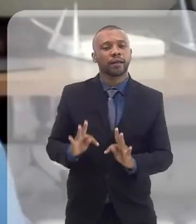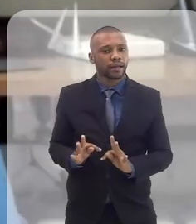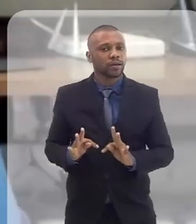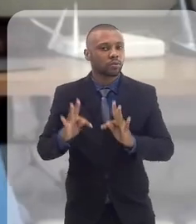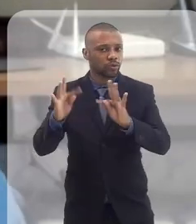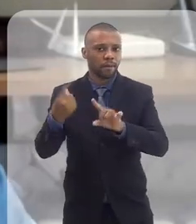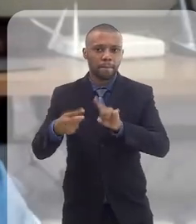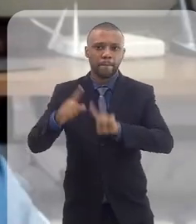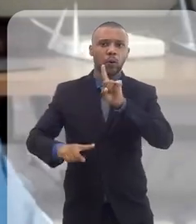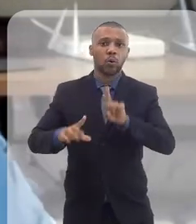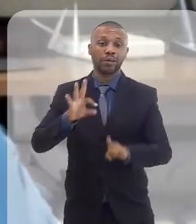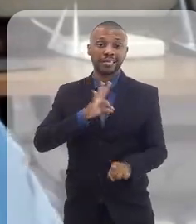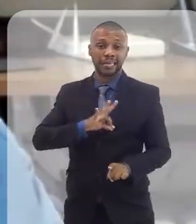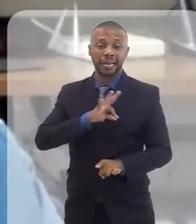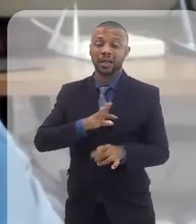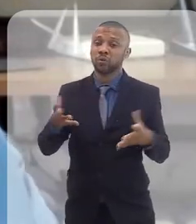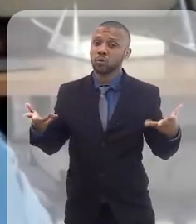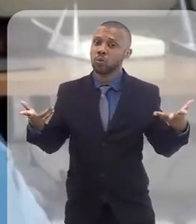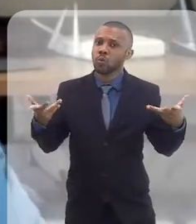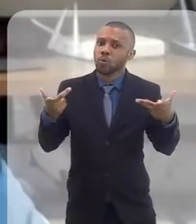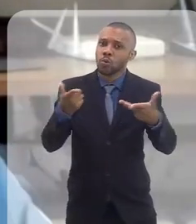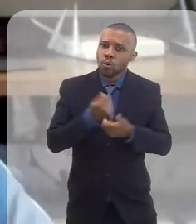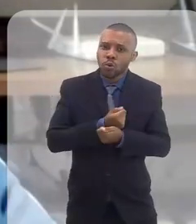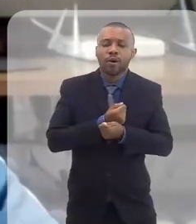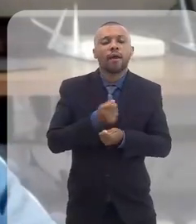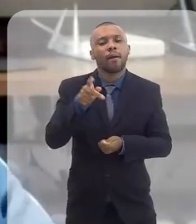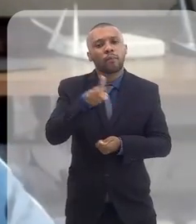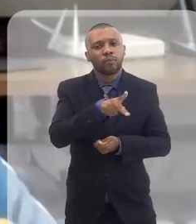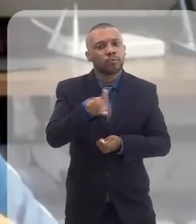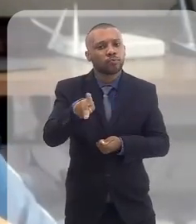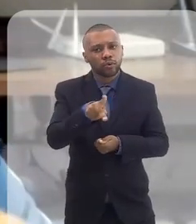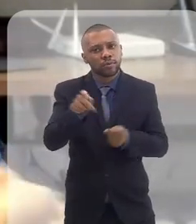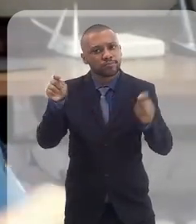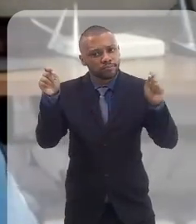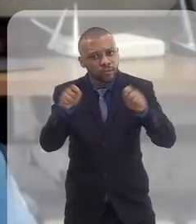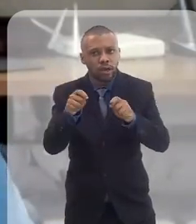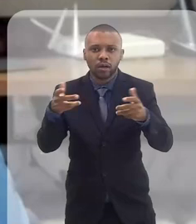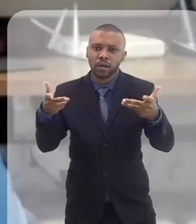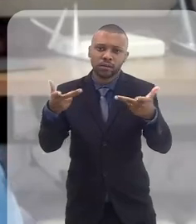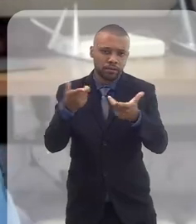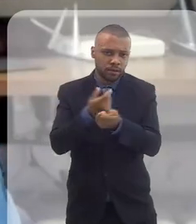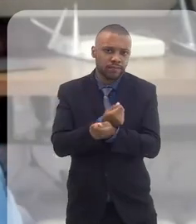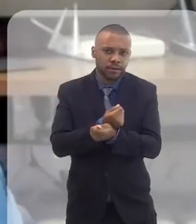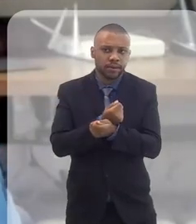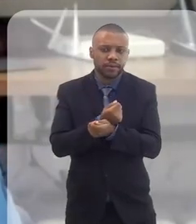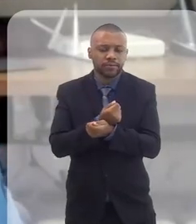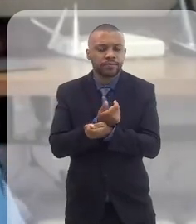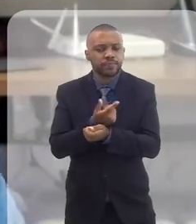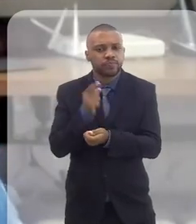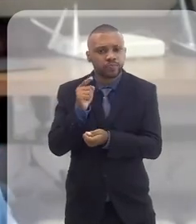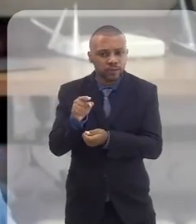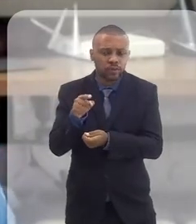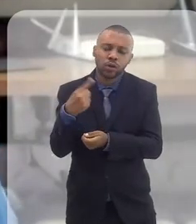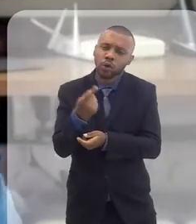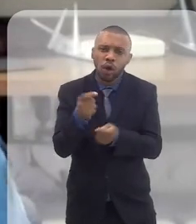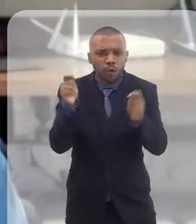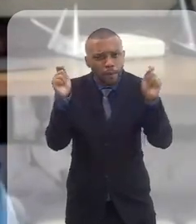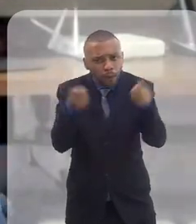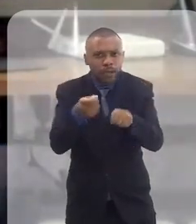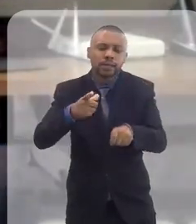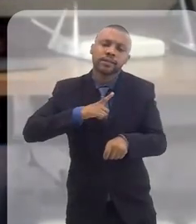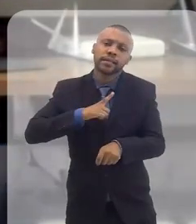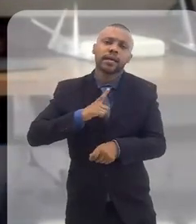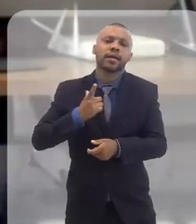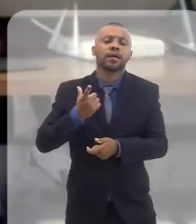e a inovação. Então, salários excelentes e professores altamente qualificados.